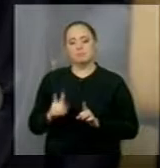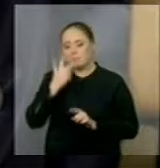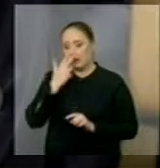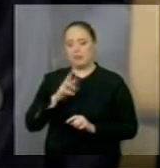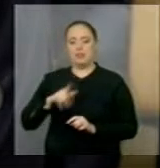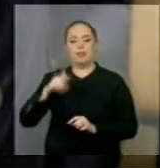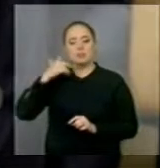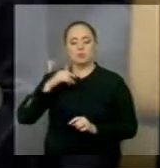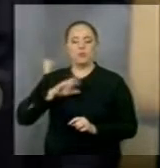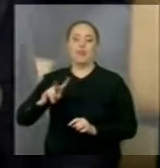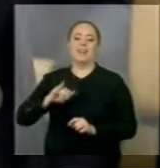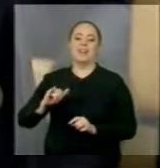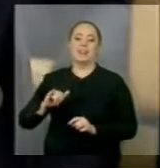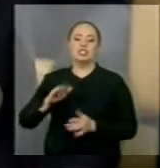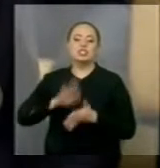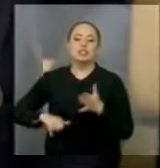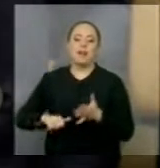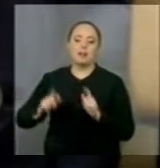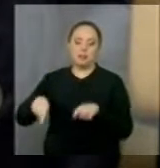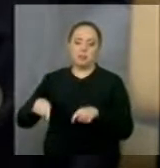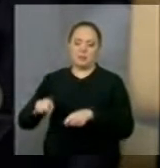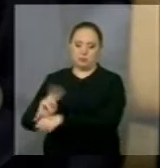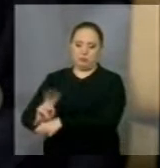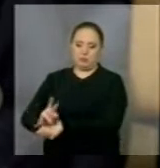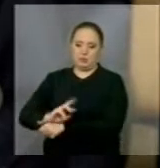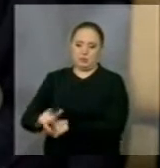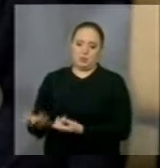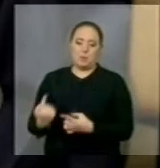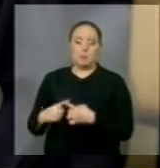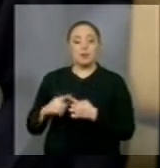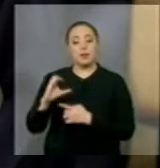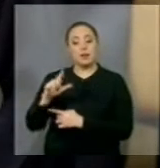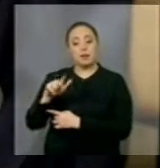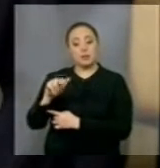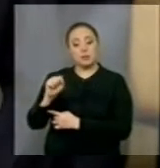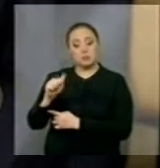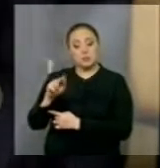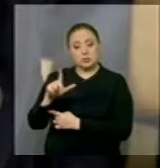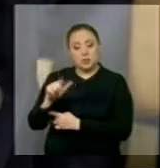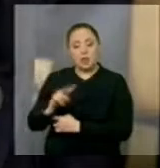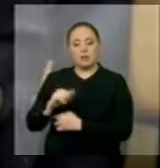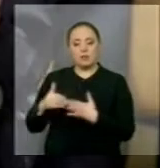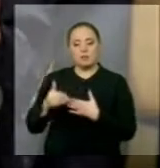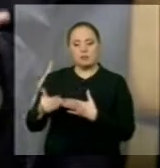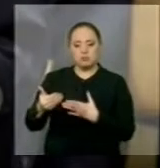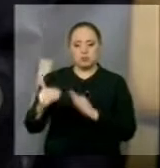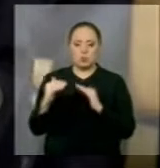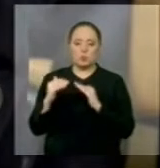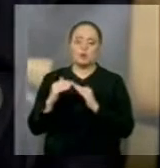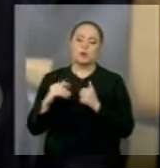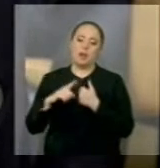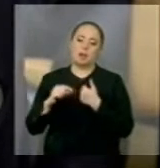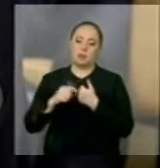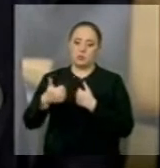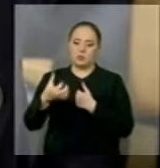competência fiscalizatória, já que a verificação de cláusulas resolutivas se dará, sim, mais adiante, na forma prevista no artigo